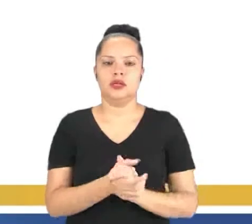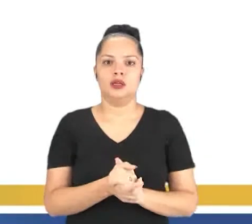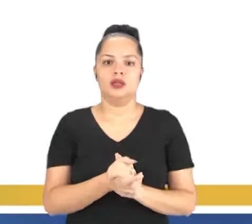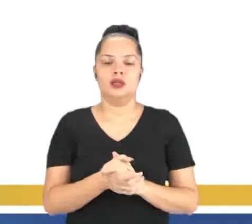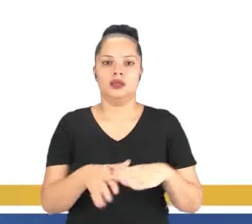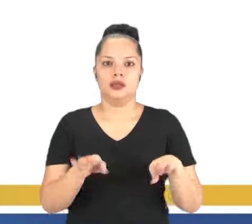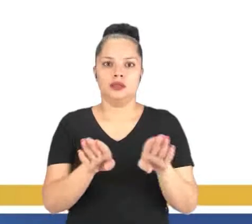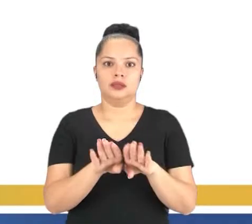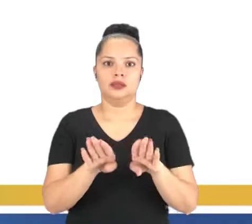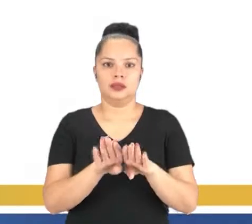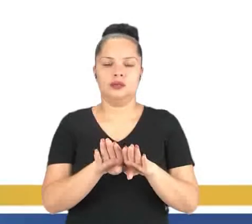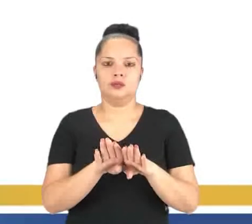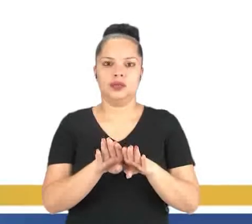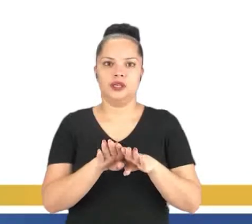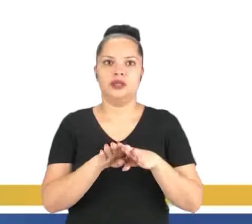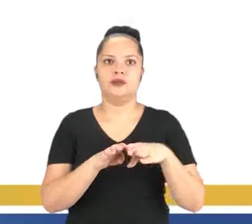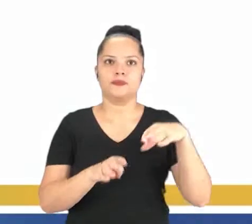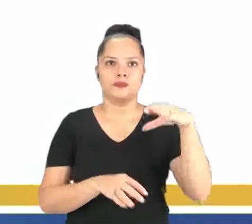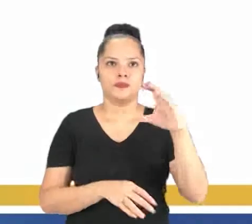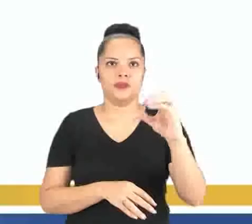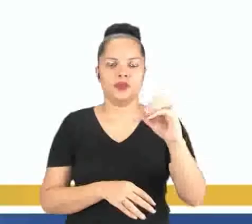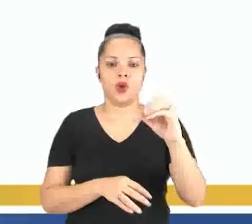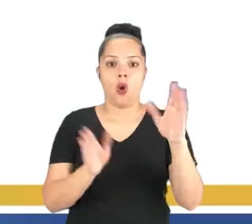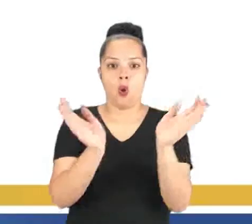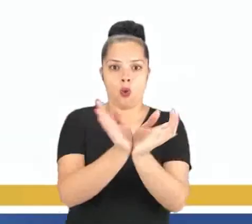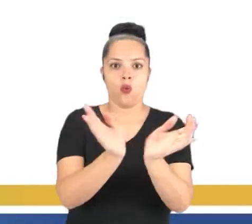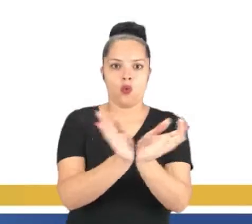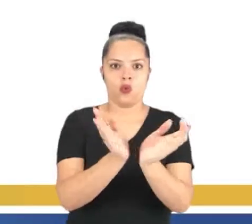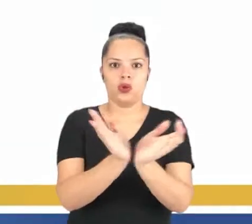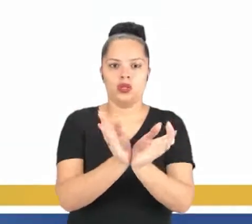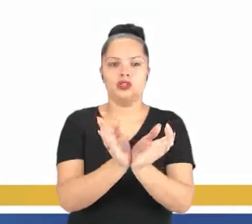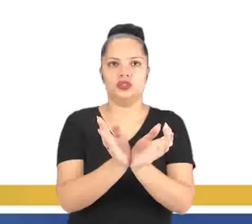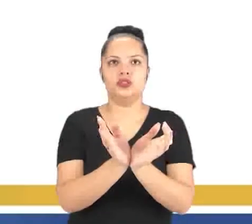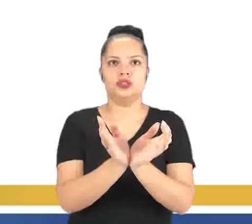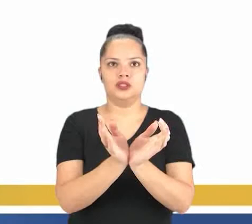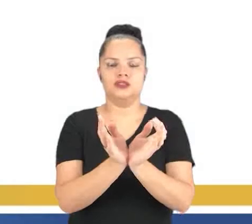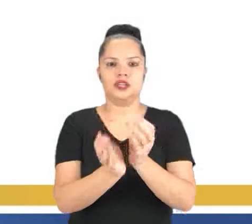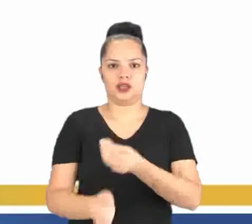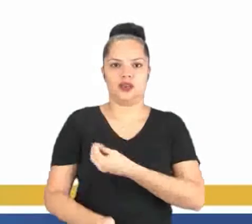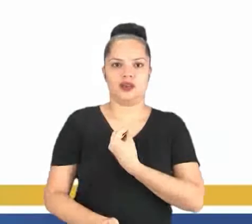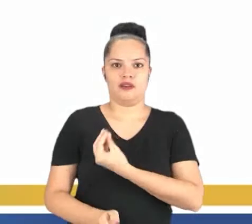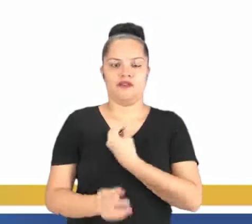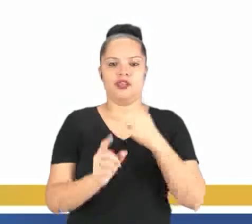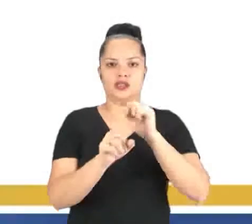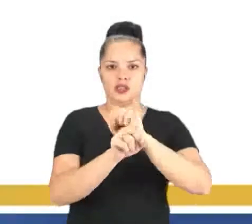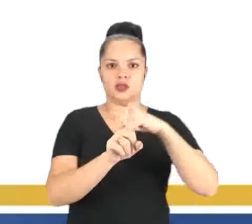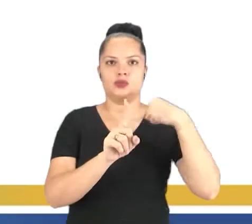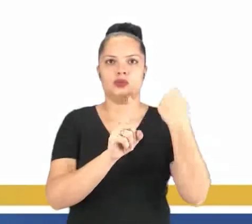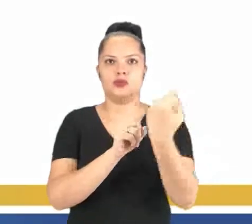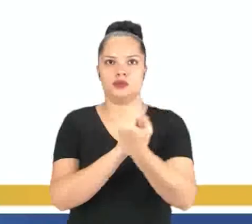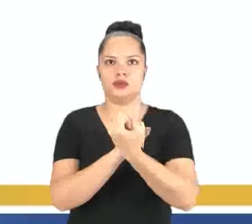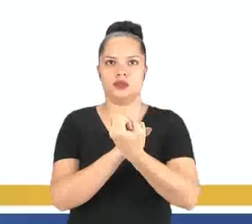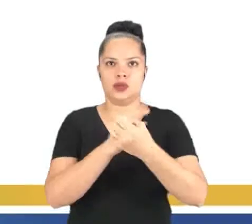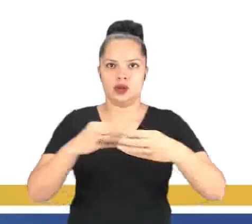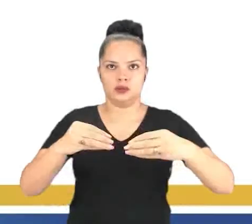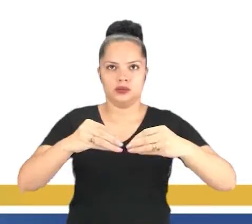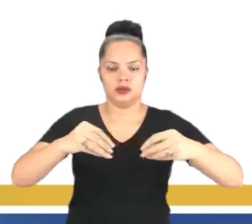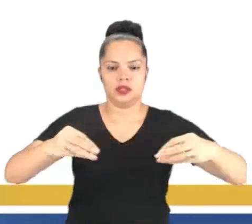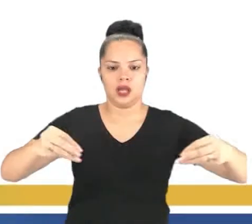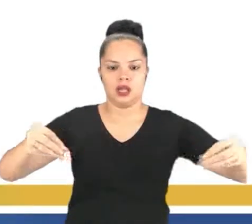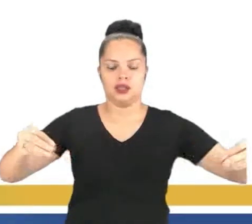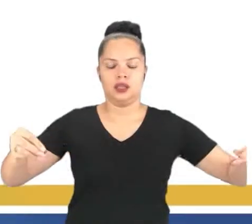com vários Deuses EA Servidão coletiva o que caracteriza isso a vida social a terra era dividida comumente